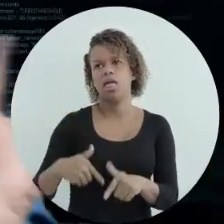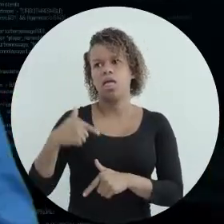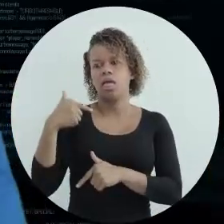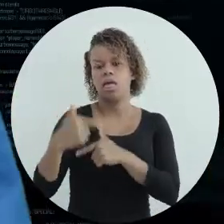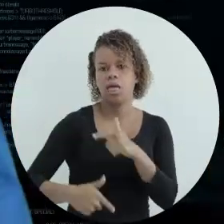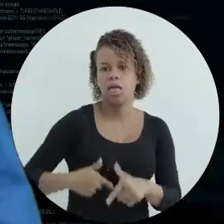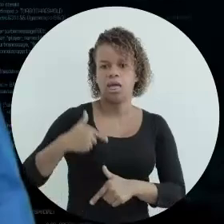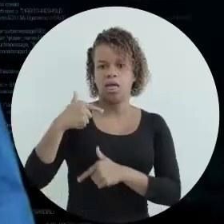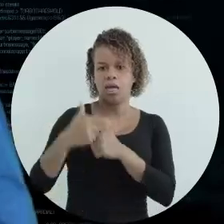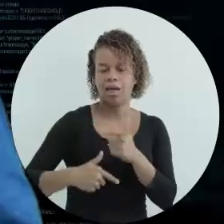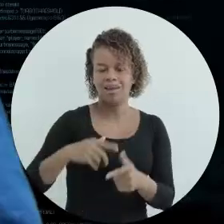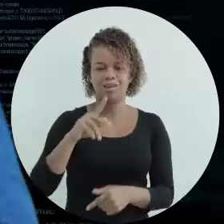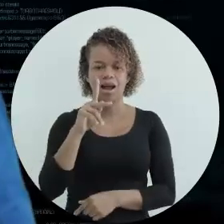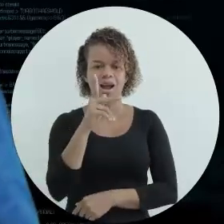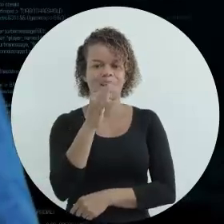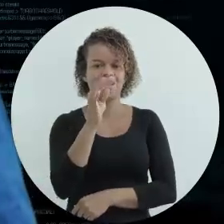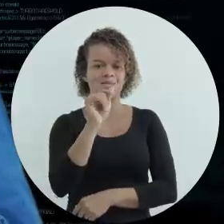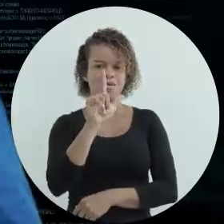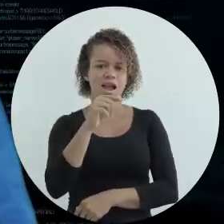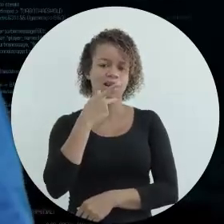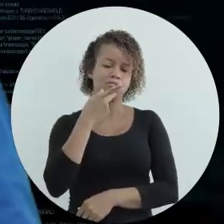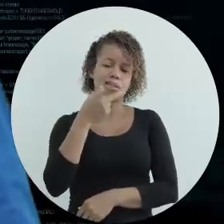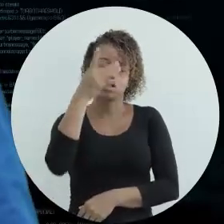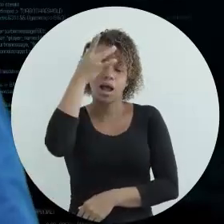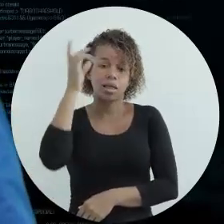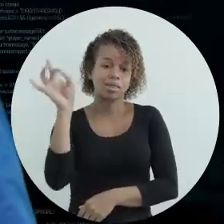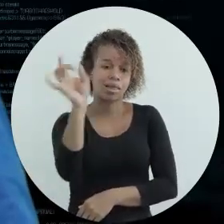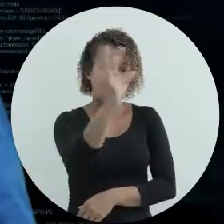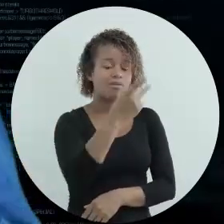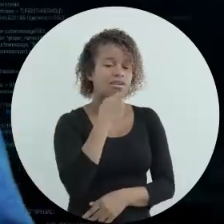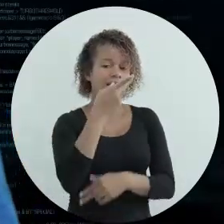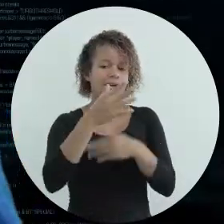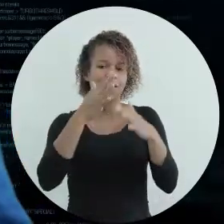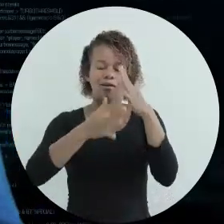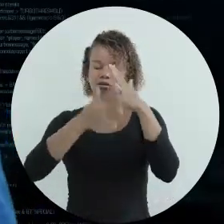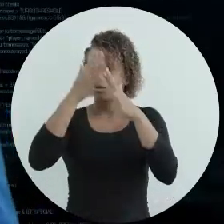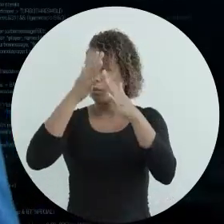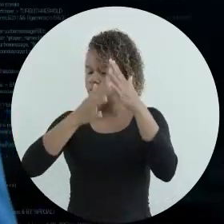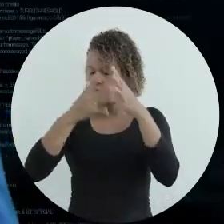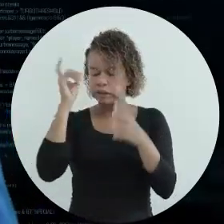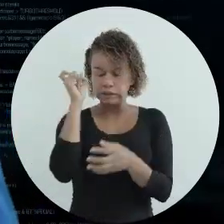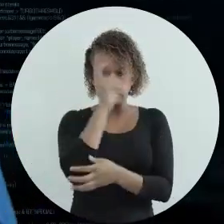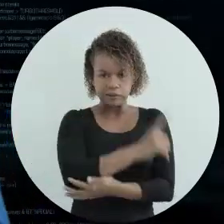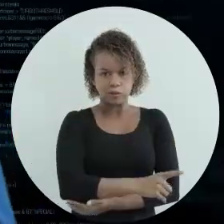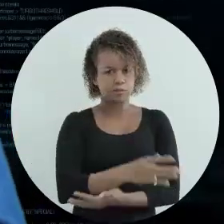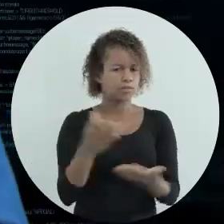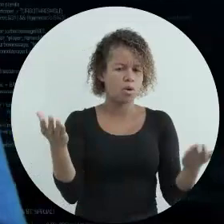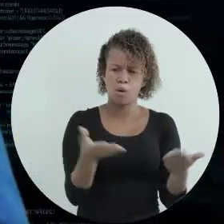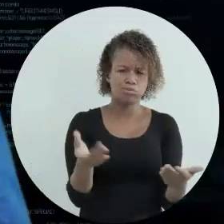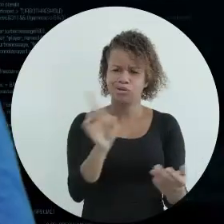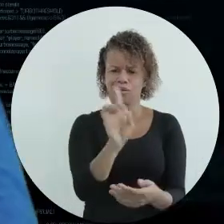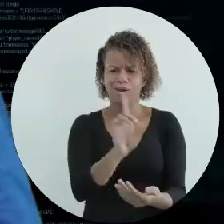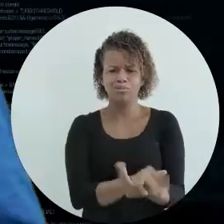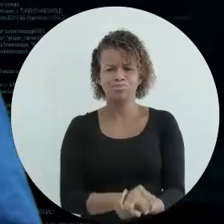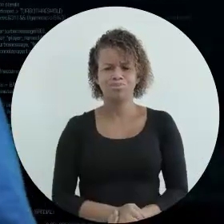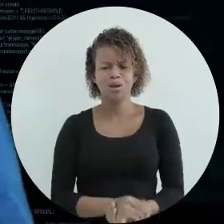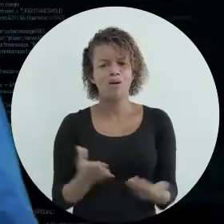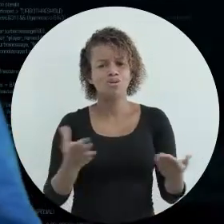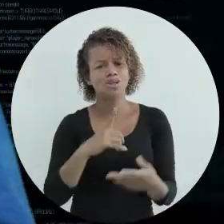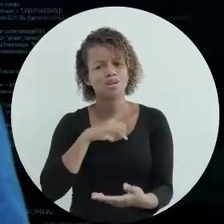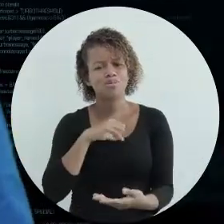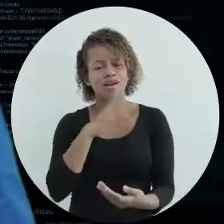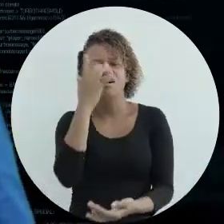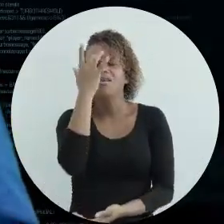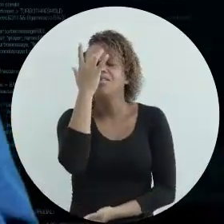mas cada um falava de um jeito. Era muito confuso, muito difícil. Hoje em dia não, hoje em dia a gente tem muita facilidade, é